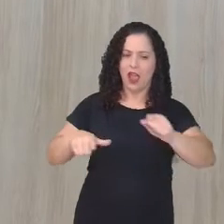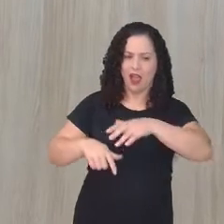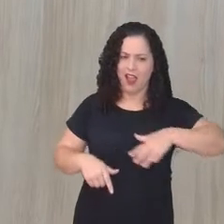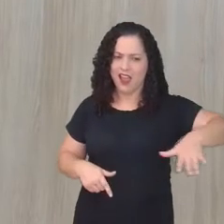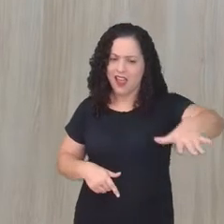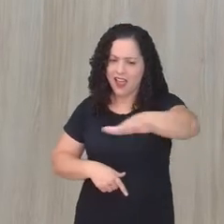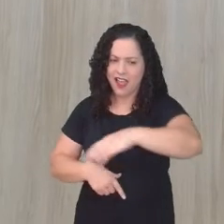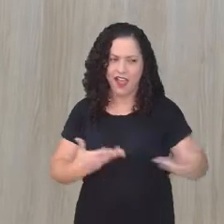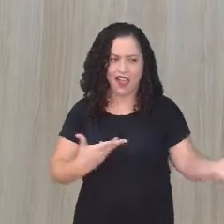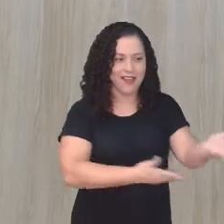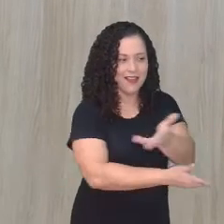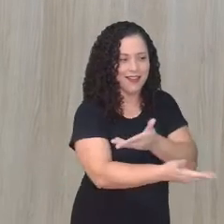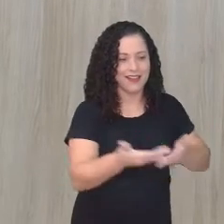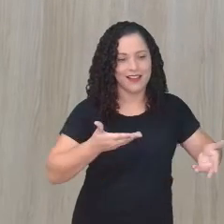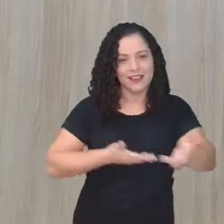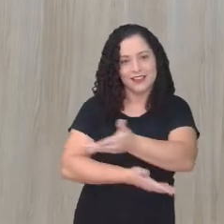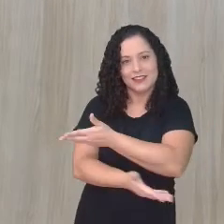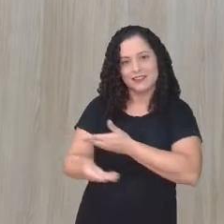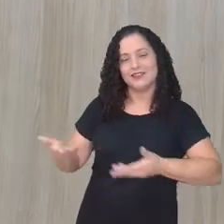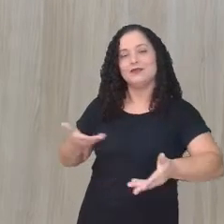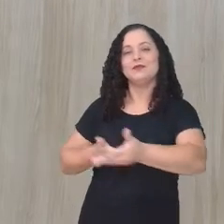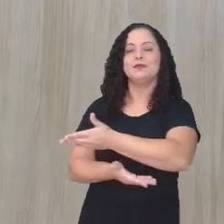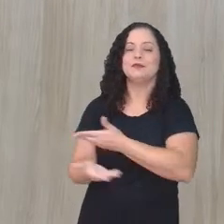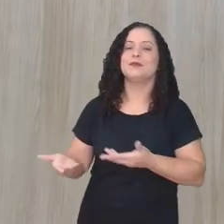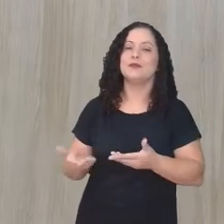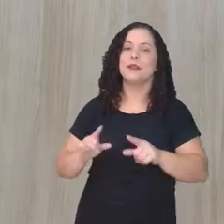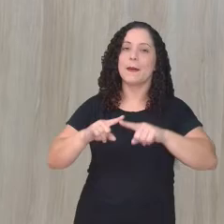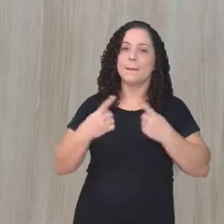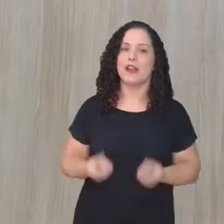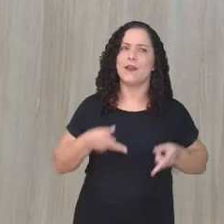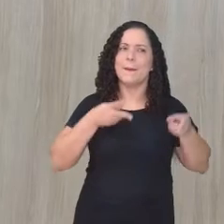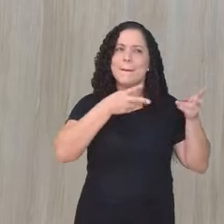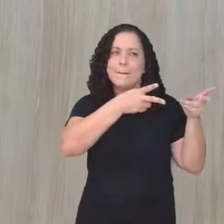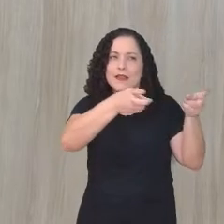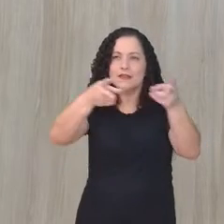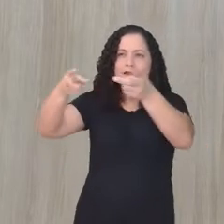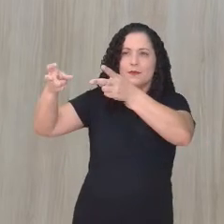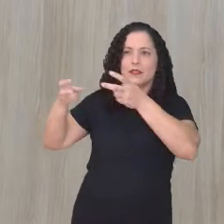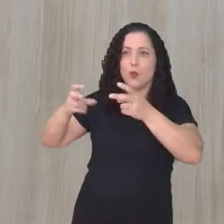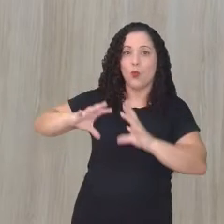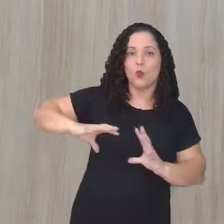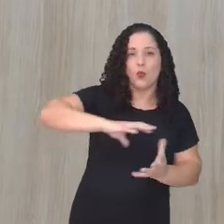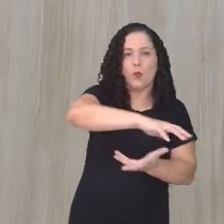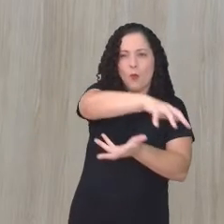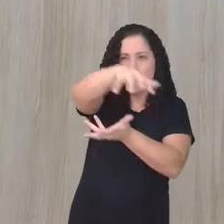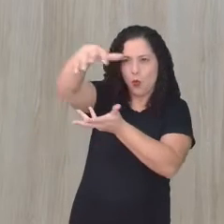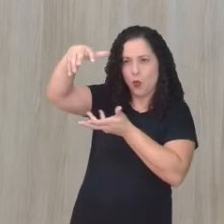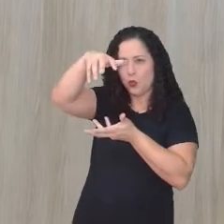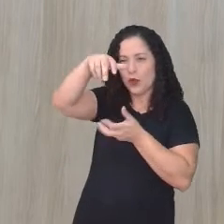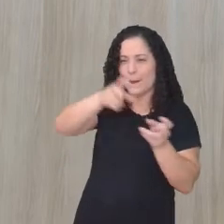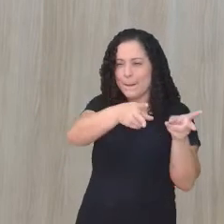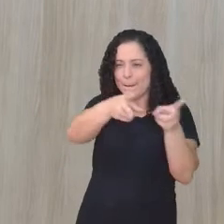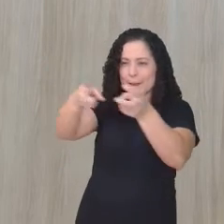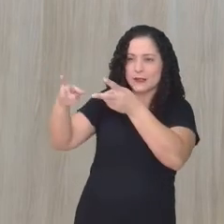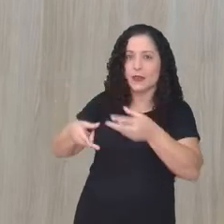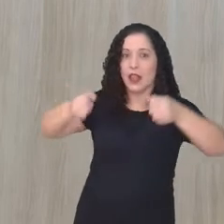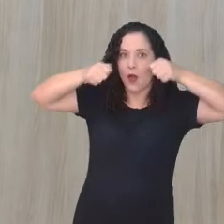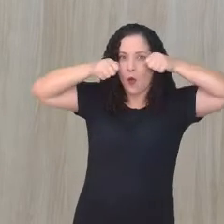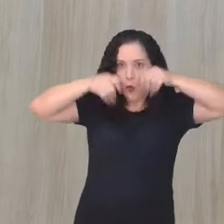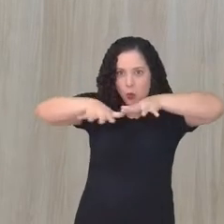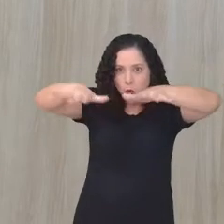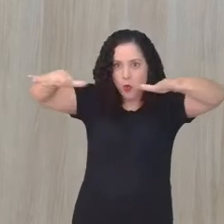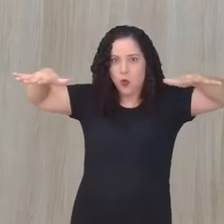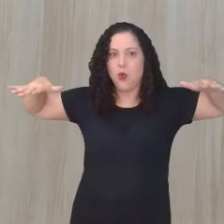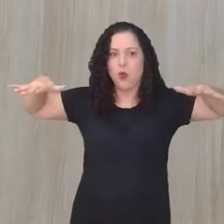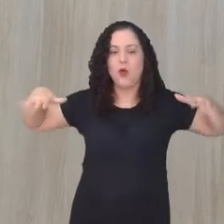da convivência no ambiente escolar. Mas essa visão de mundo, ela também se amplia com uma boa leitura, não é? Quando